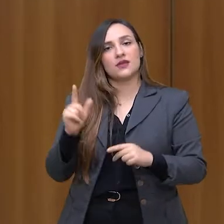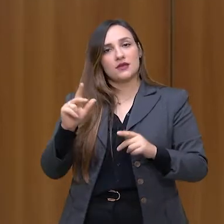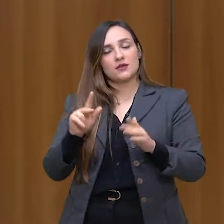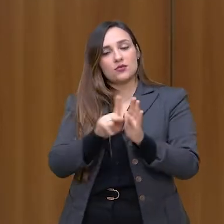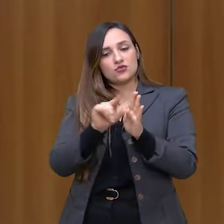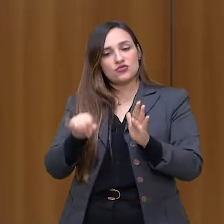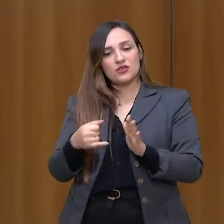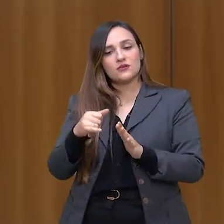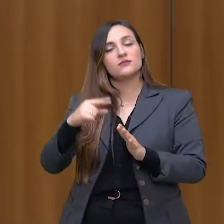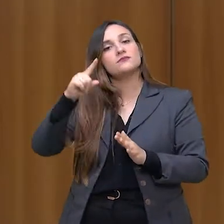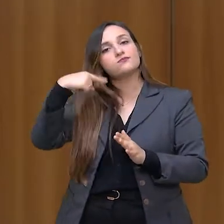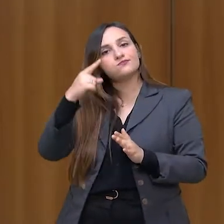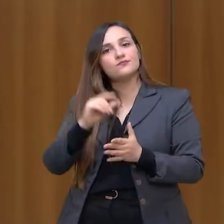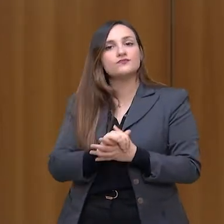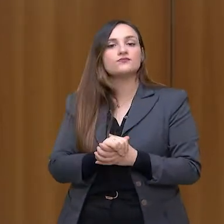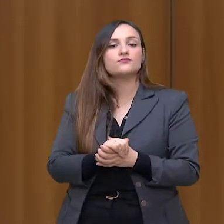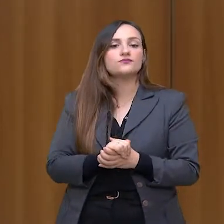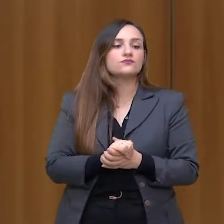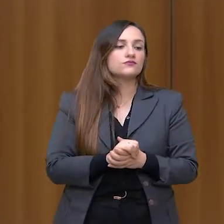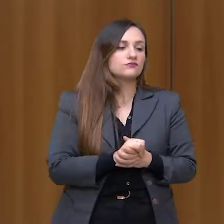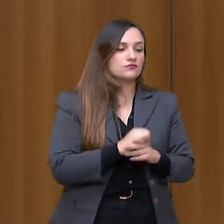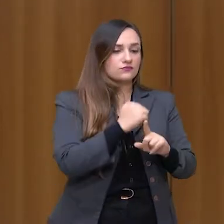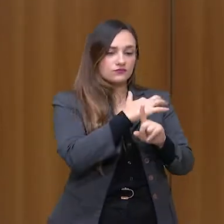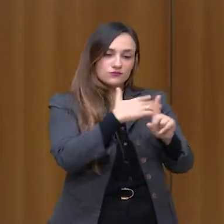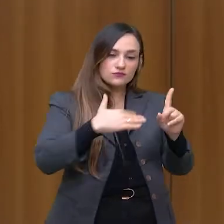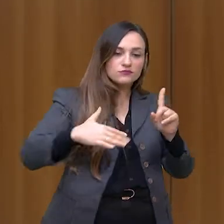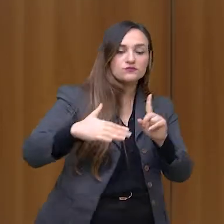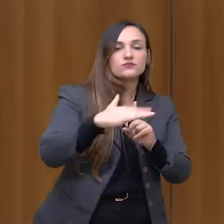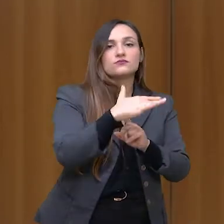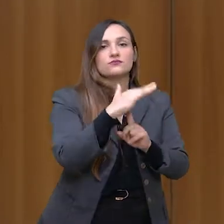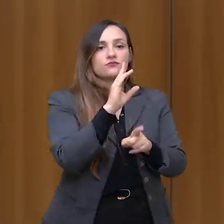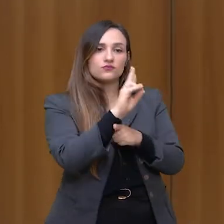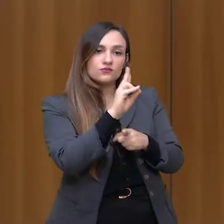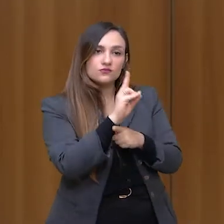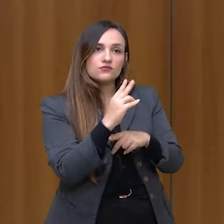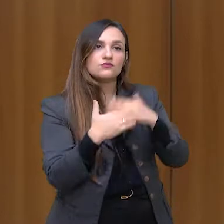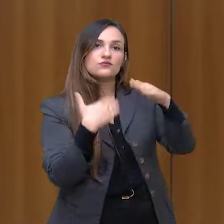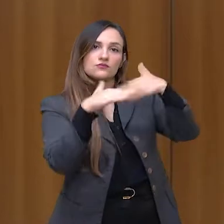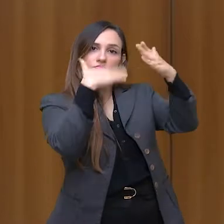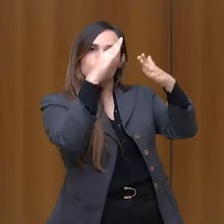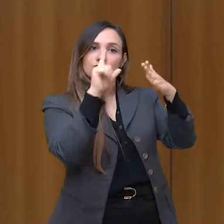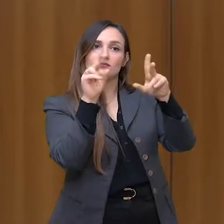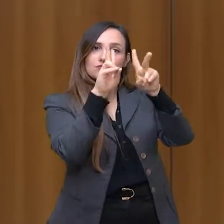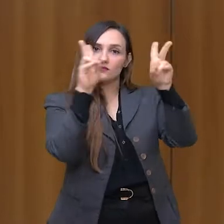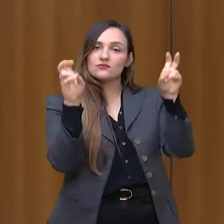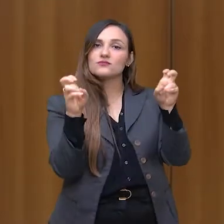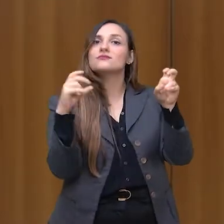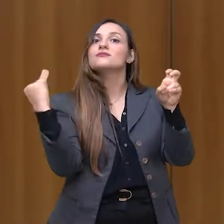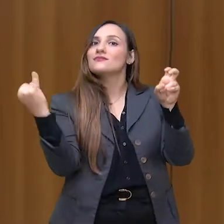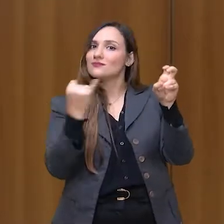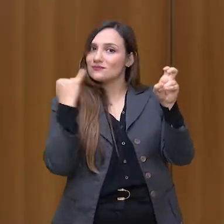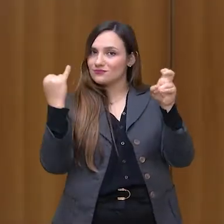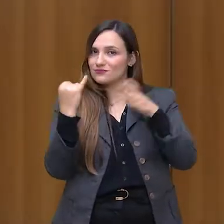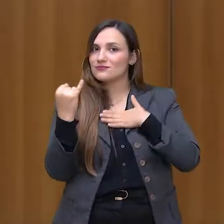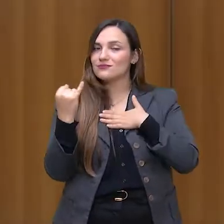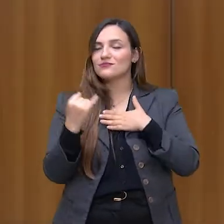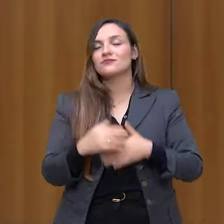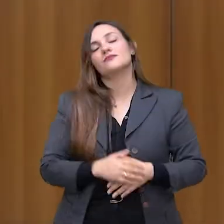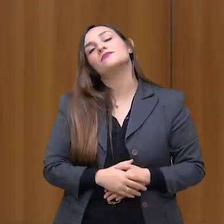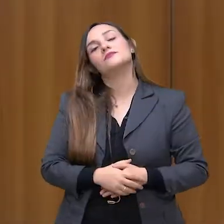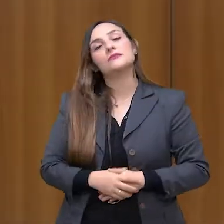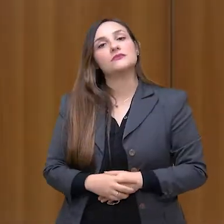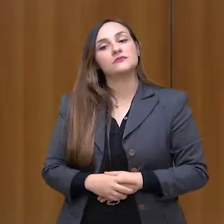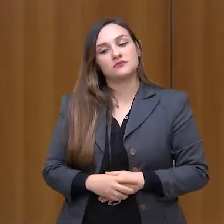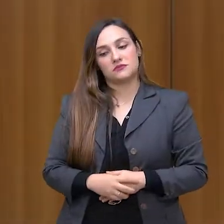programa Mérito da Questão para falar sobre meio ambiente, sustentabilidade, desenvolvimento sustentável, que é uma matéria muito cara para